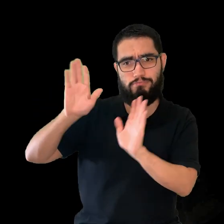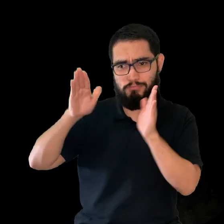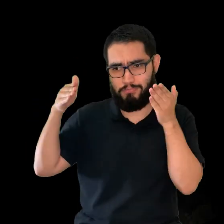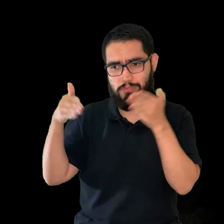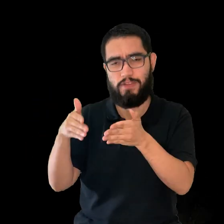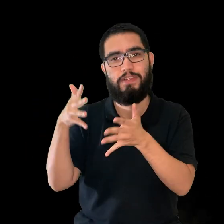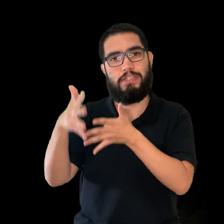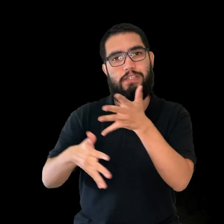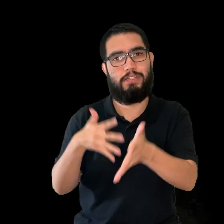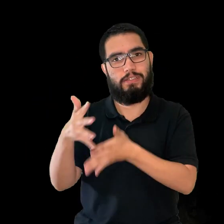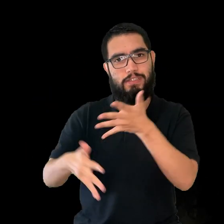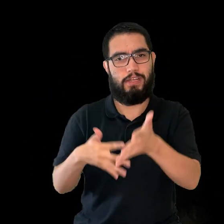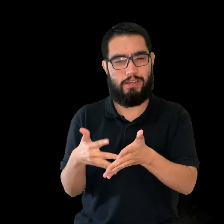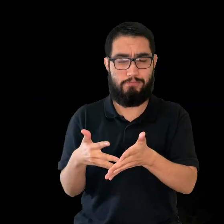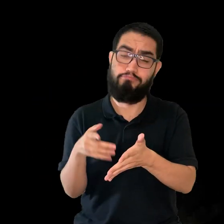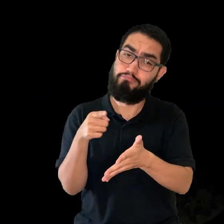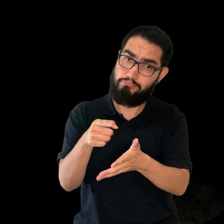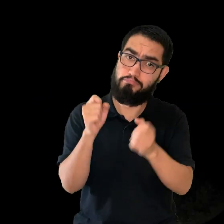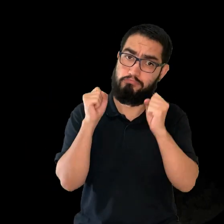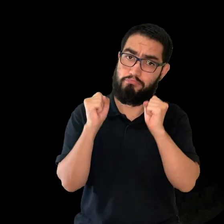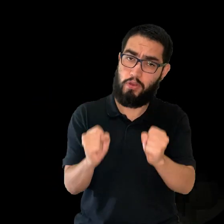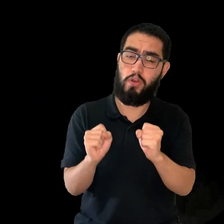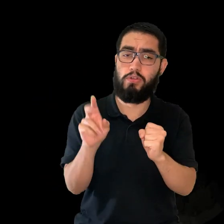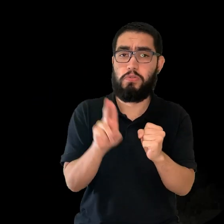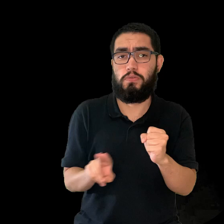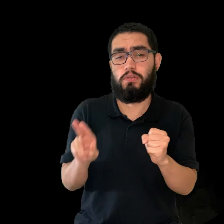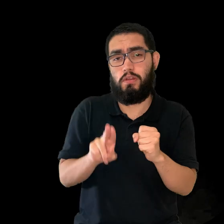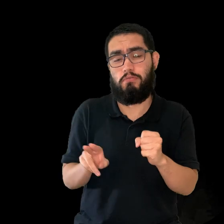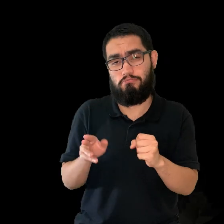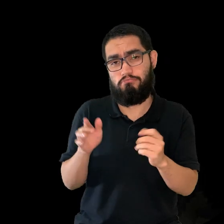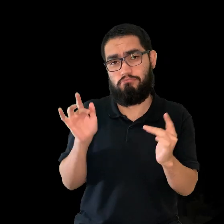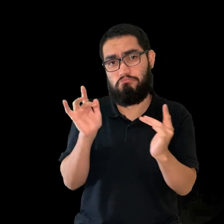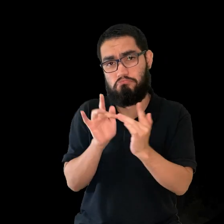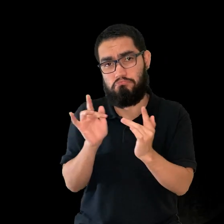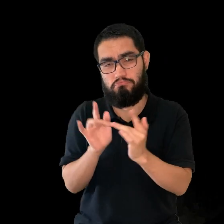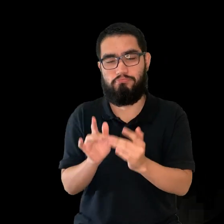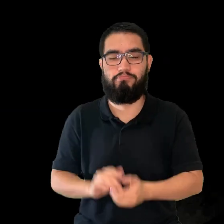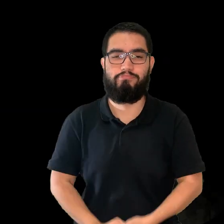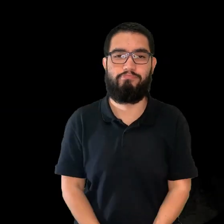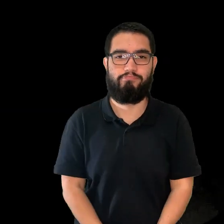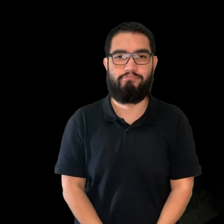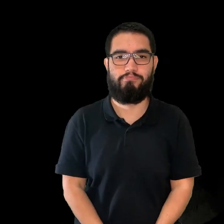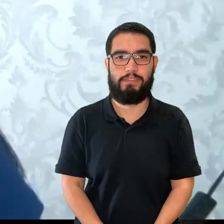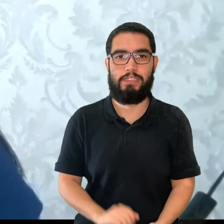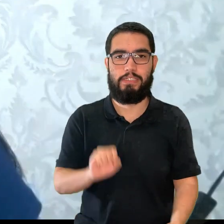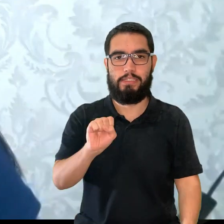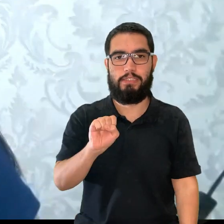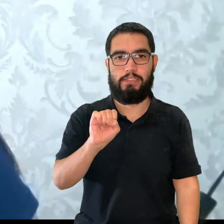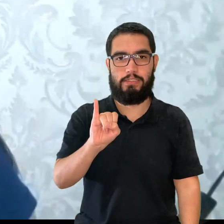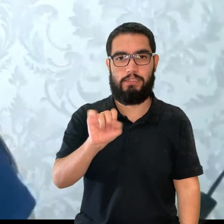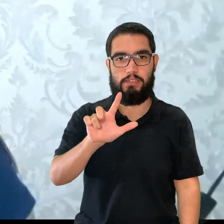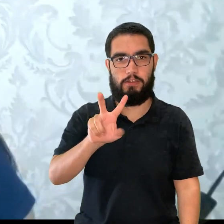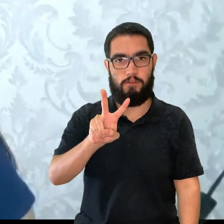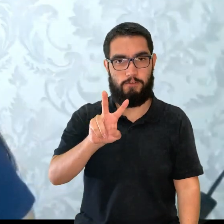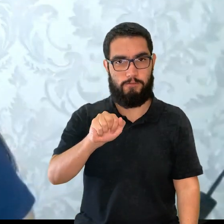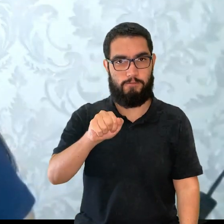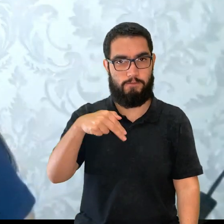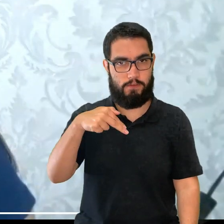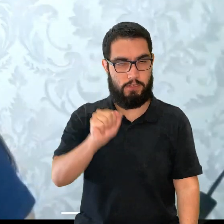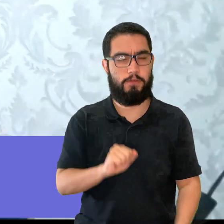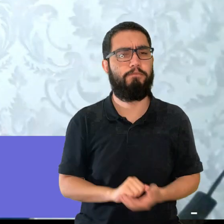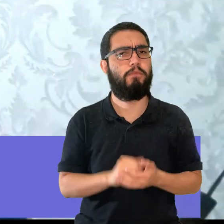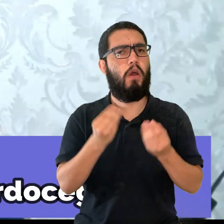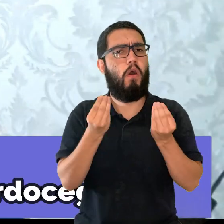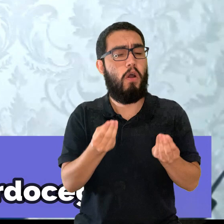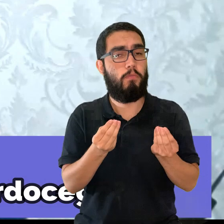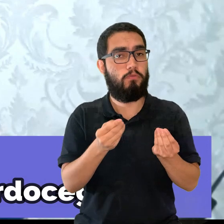com ênfase em língua de sinais. Então é uma das opções que você pode estar procurando, tá bom, Luciana? A Silvana Silva, como